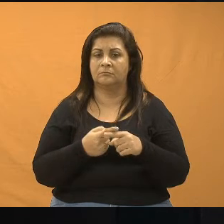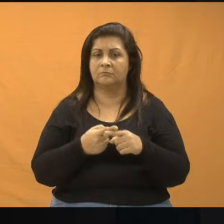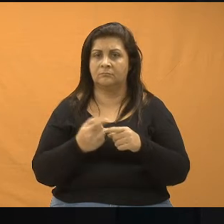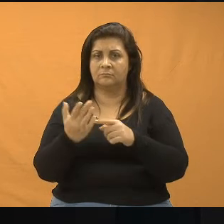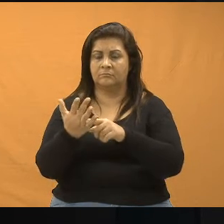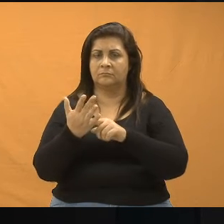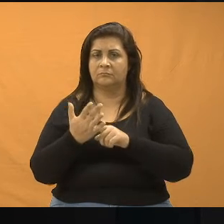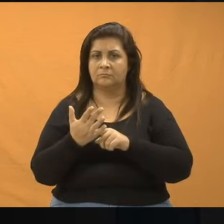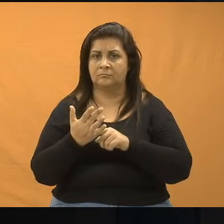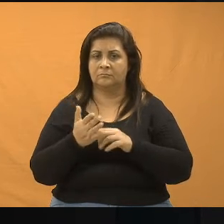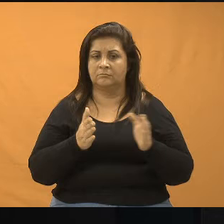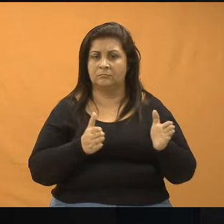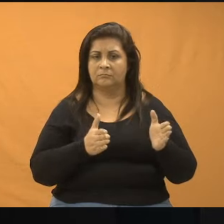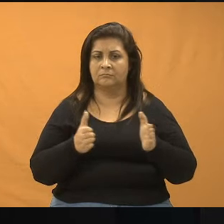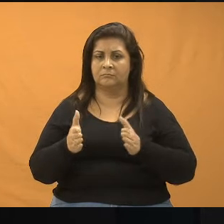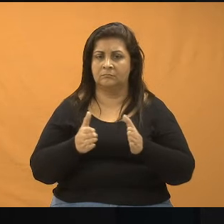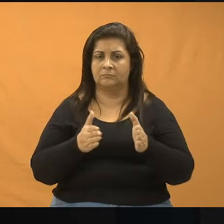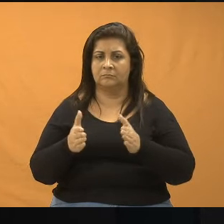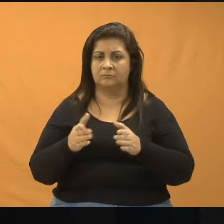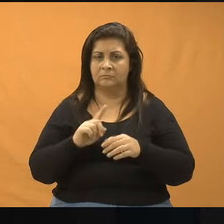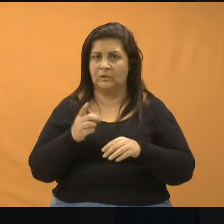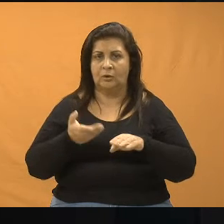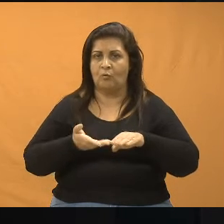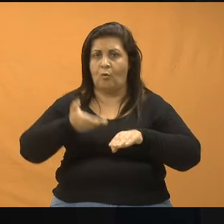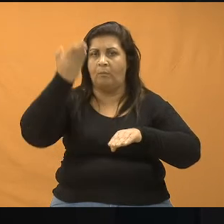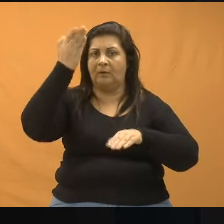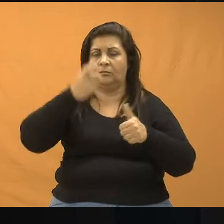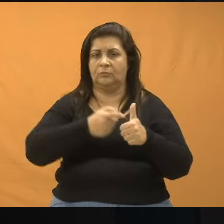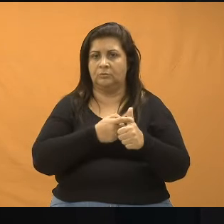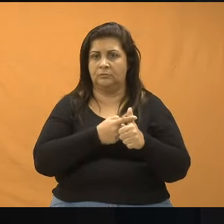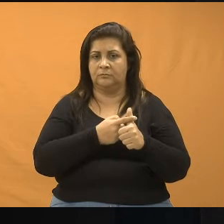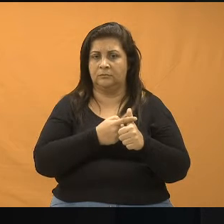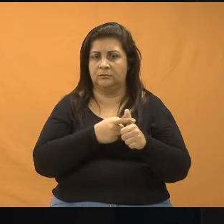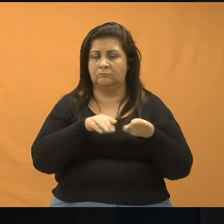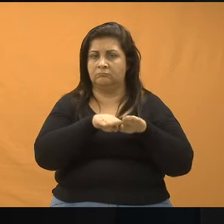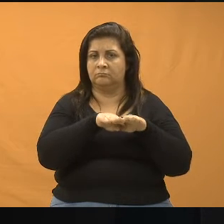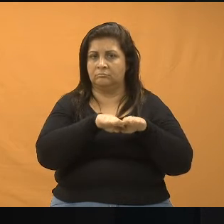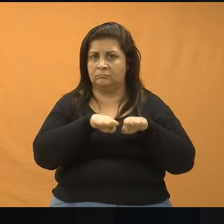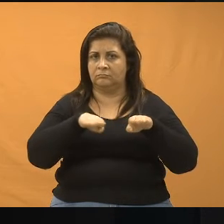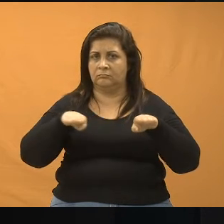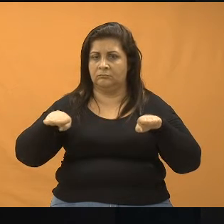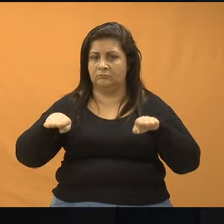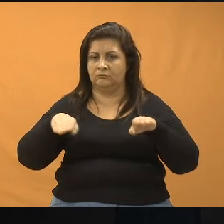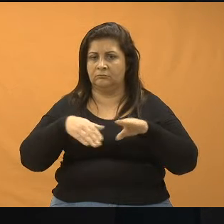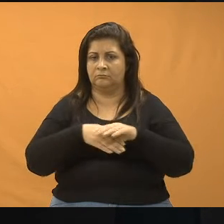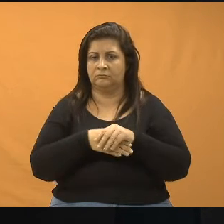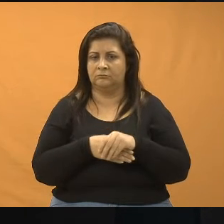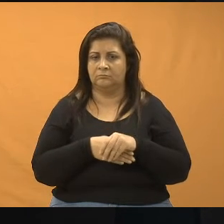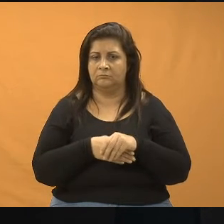desse mandato, desse governo, não se tem aumento da dívida. E se isso foi uma coisa herdada